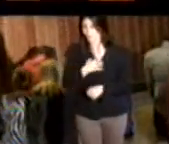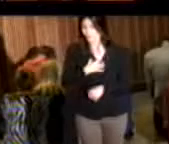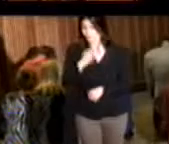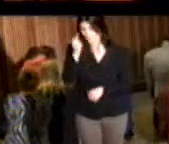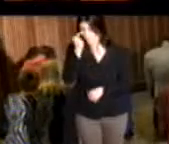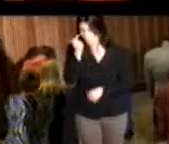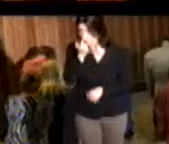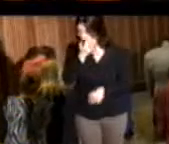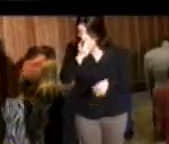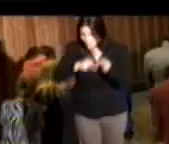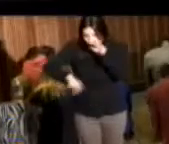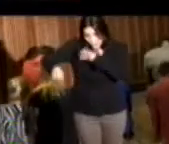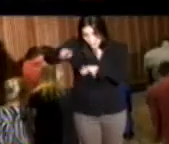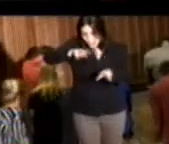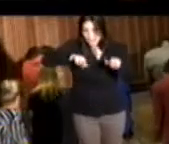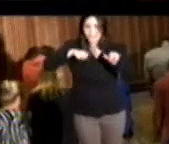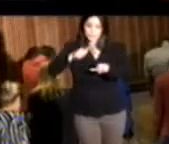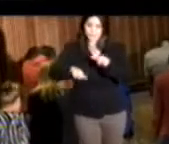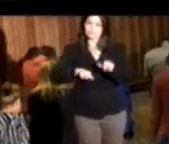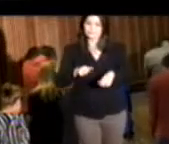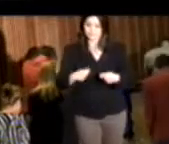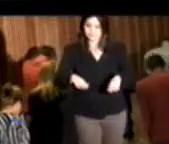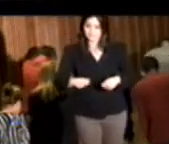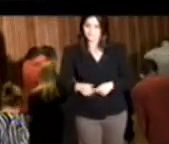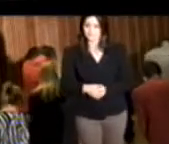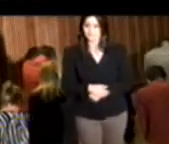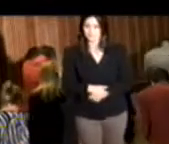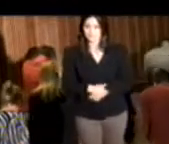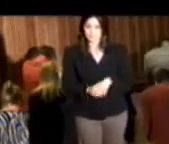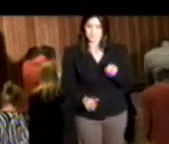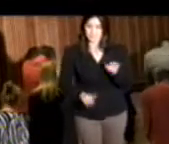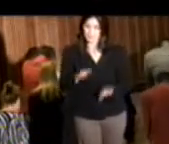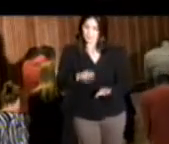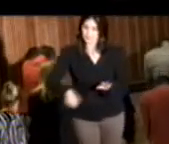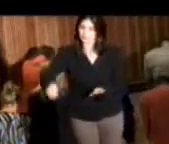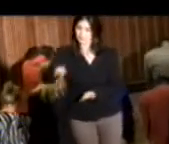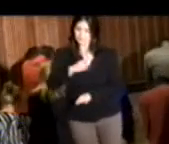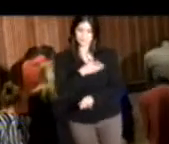ajuda. Se você tem uma marca muito doída no teu